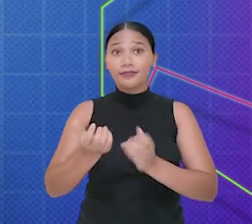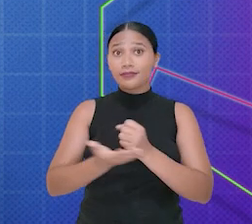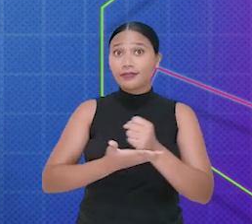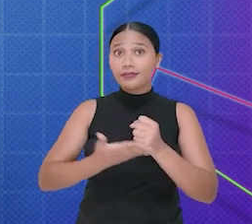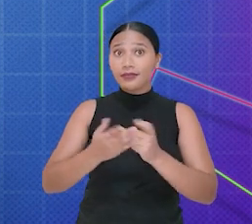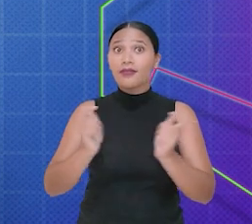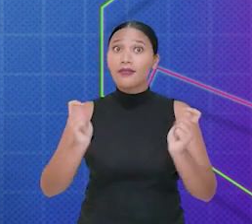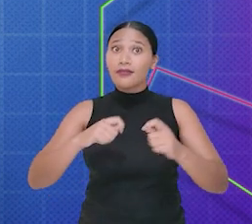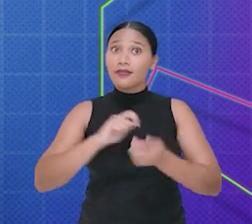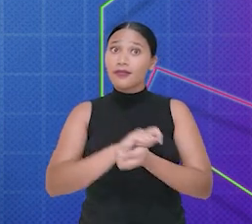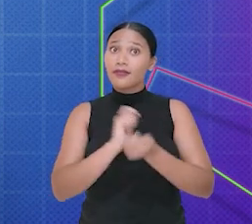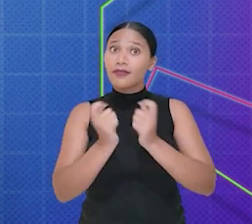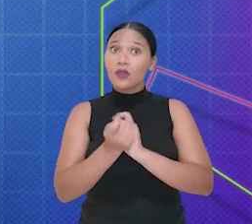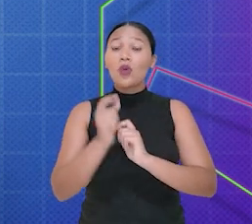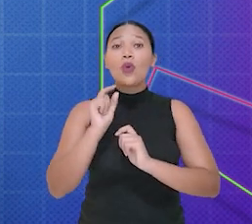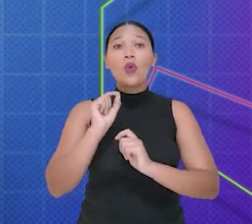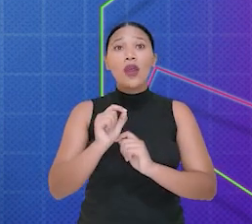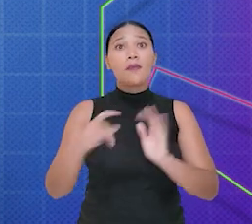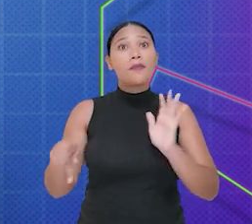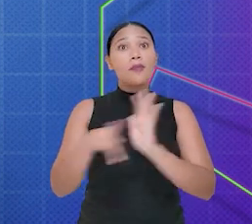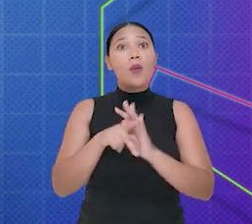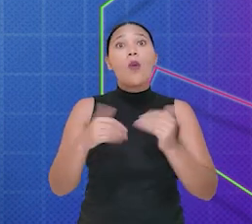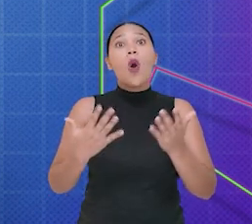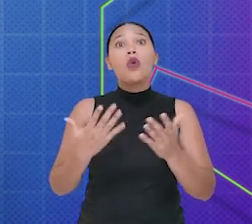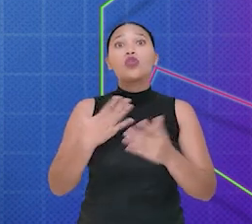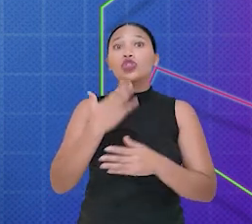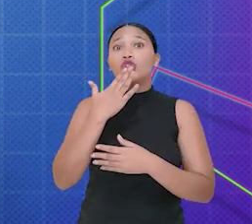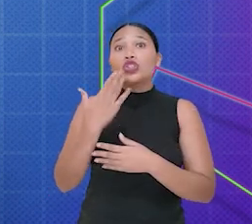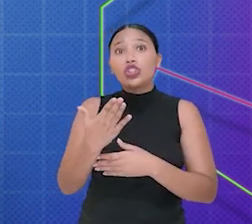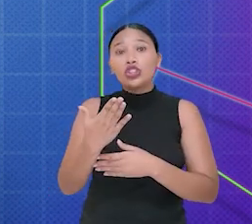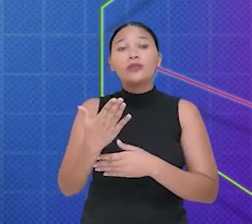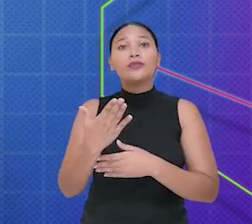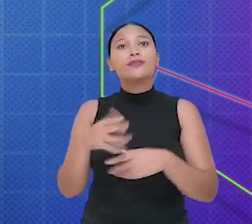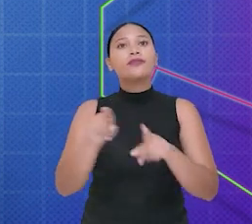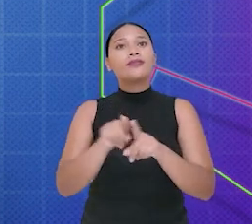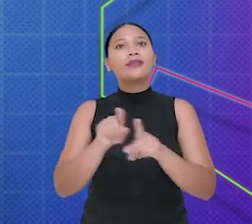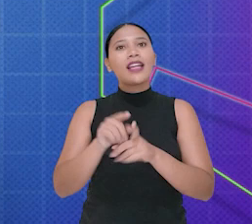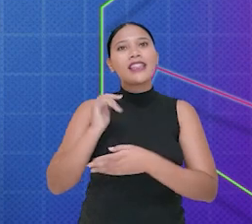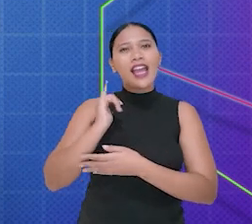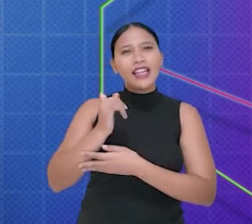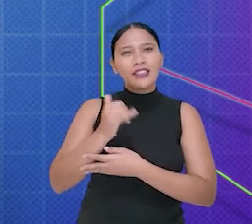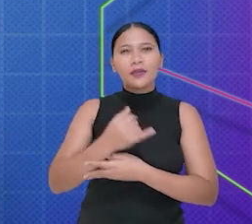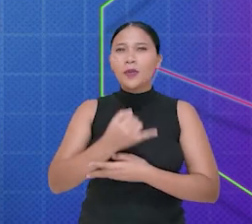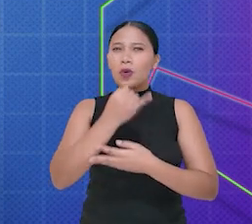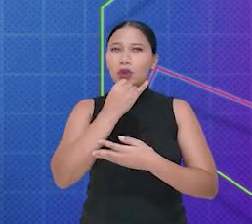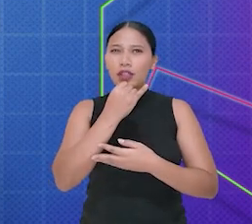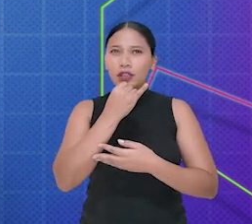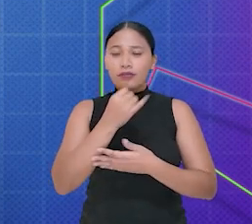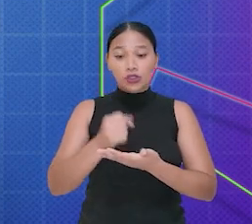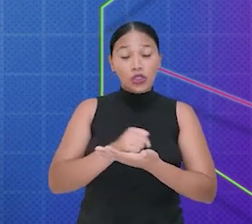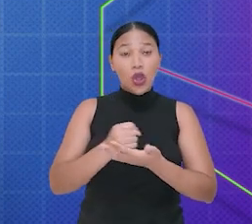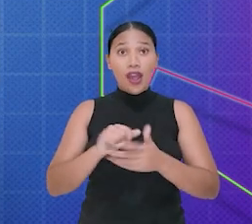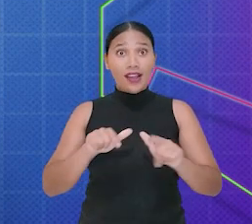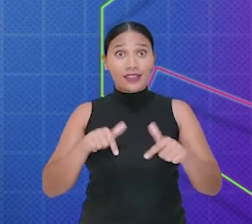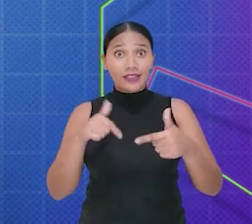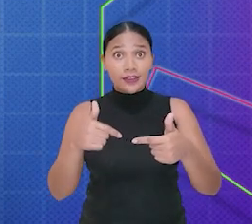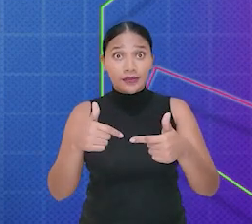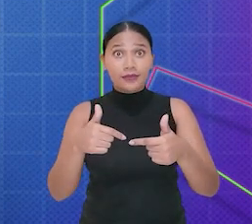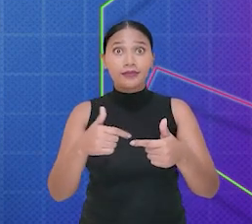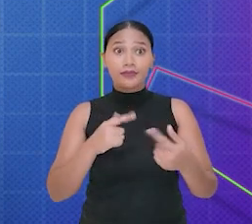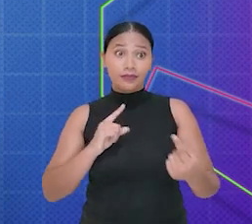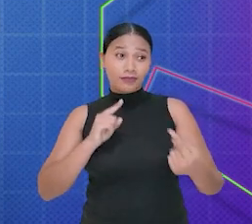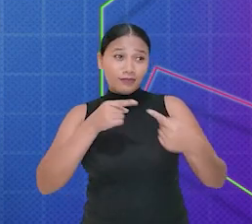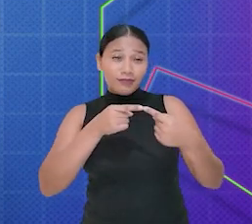estrutura básica pode ser adaptada de acordo com o gênero do jogo e a narrativa que se deseja contar. Por exemplo, em jogos de ação,